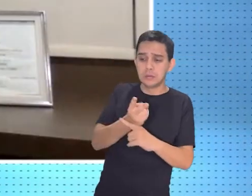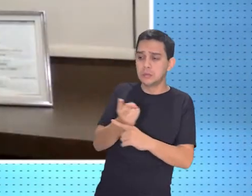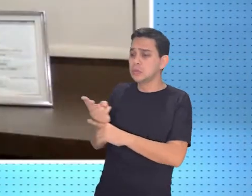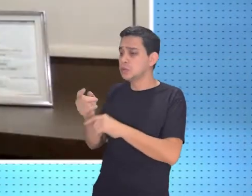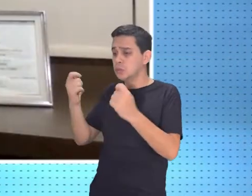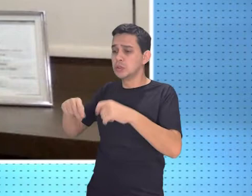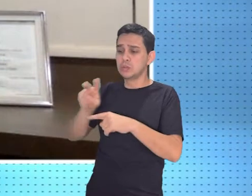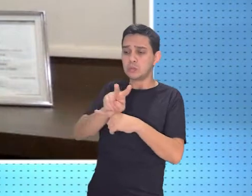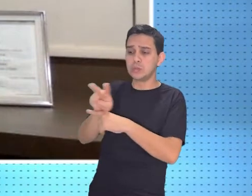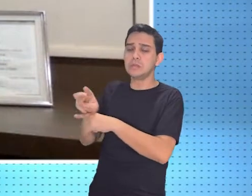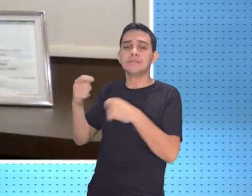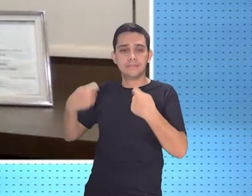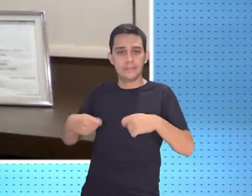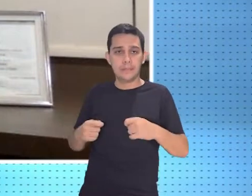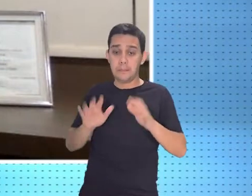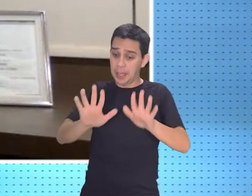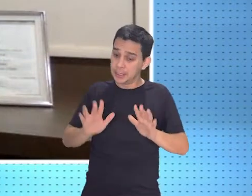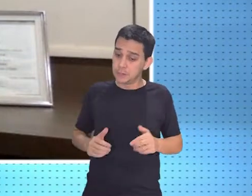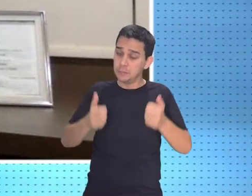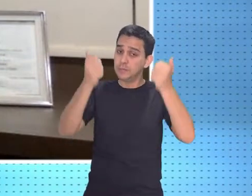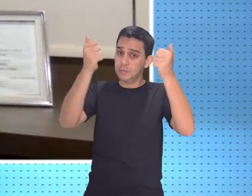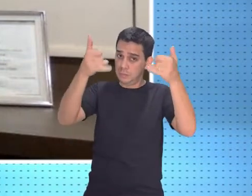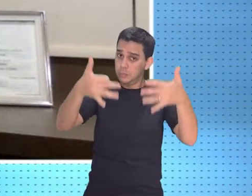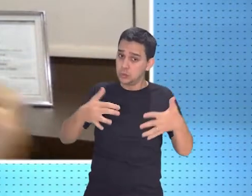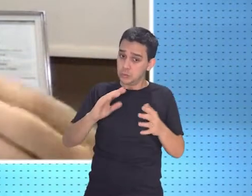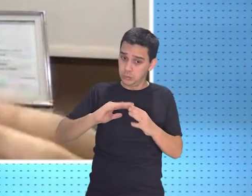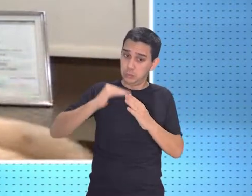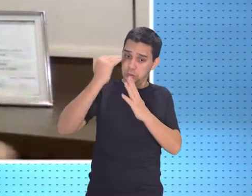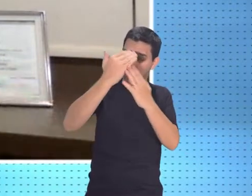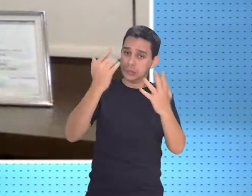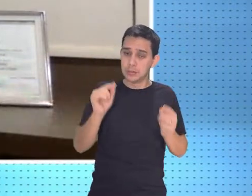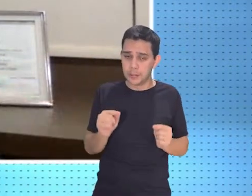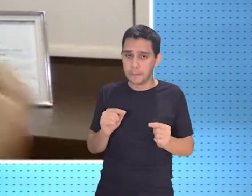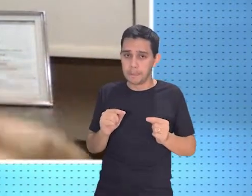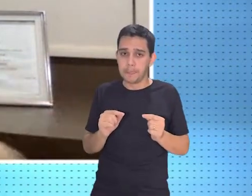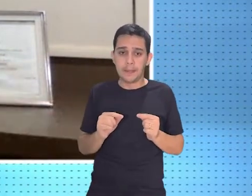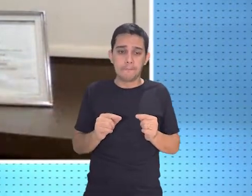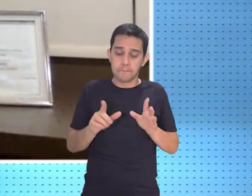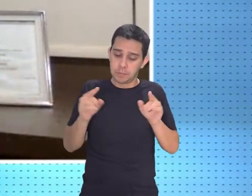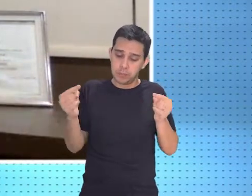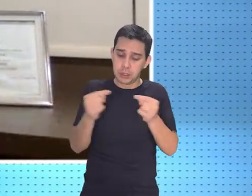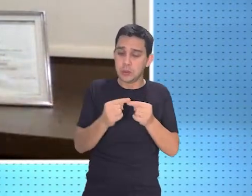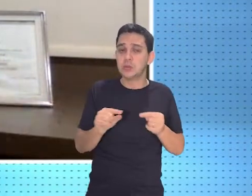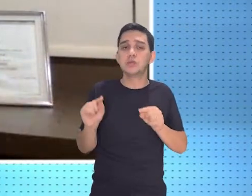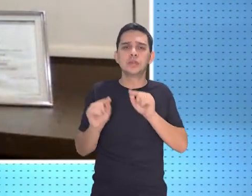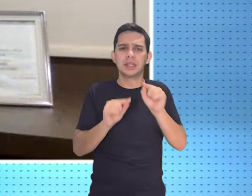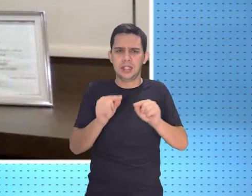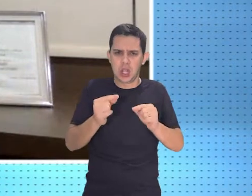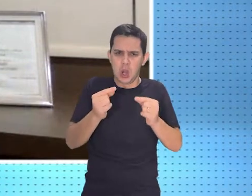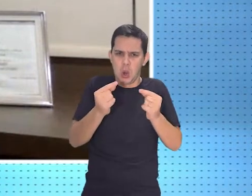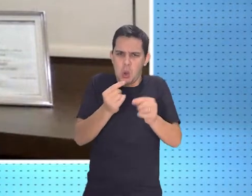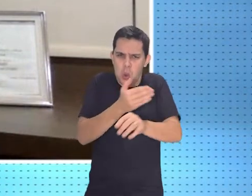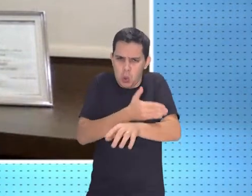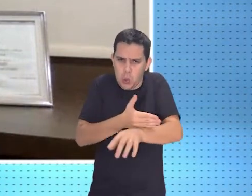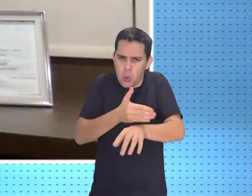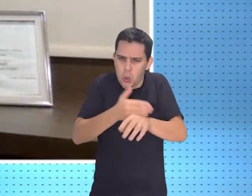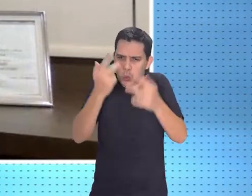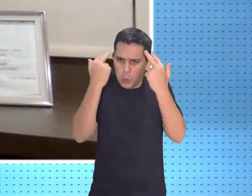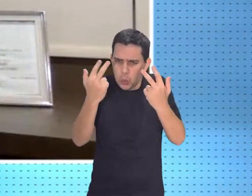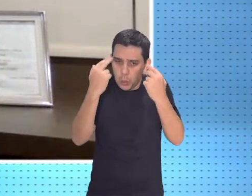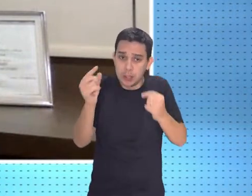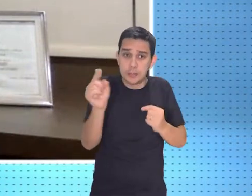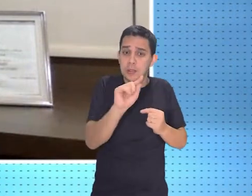adianto que não comumente, não invariavelmente, o dano